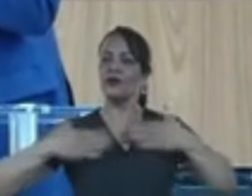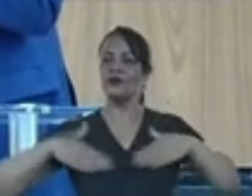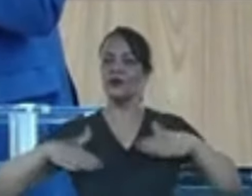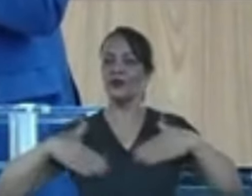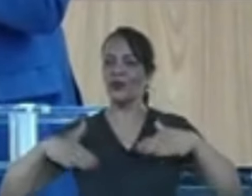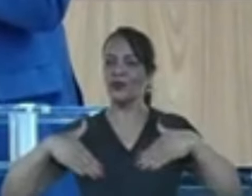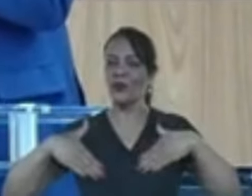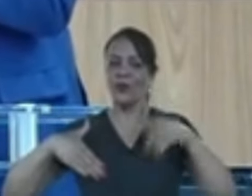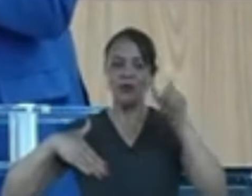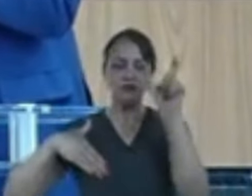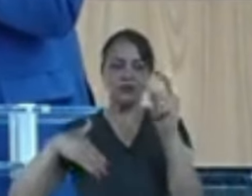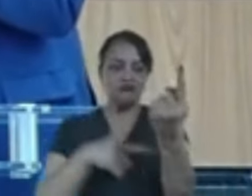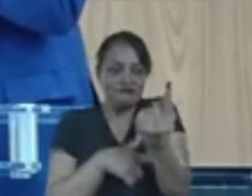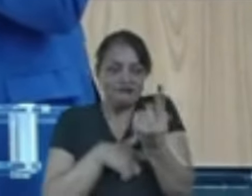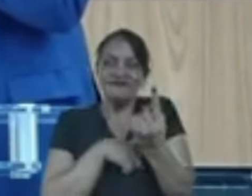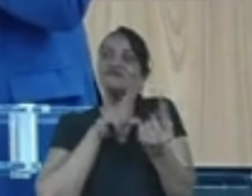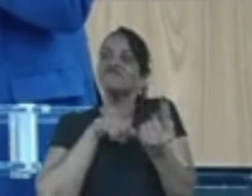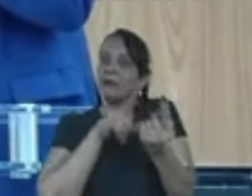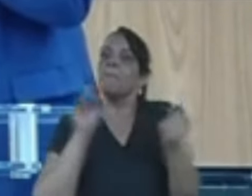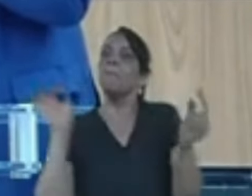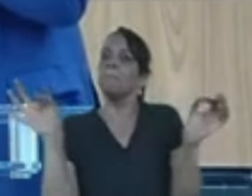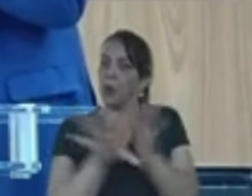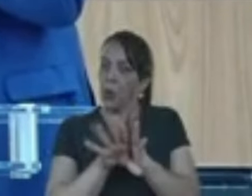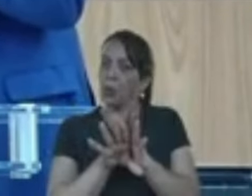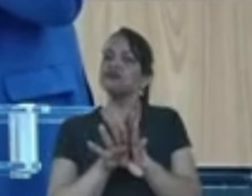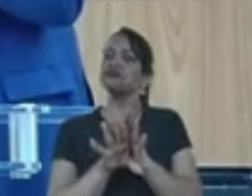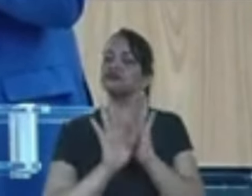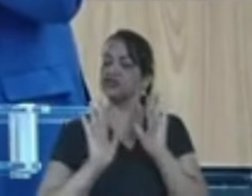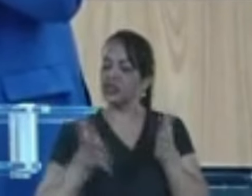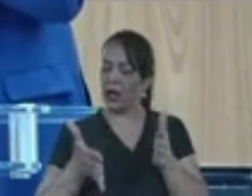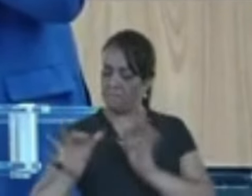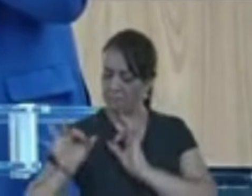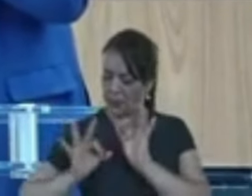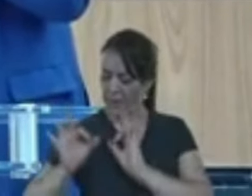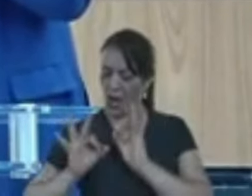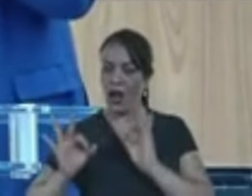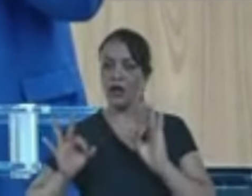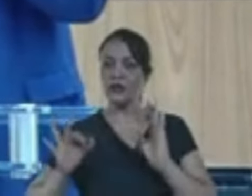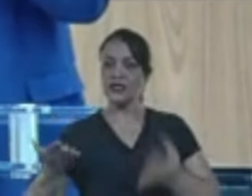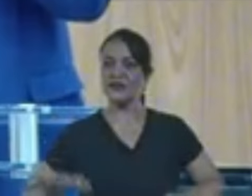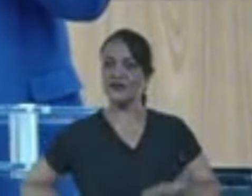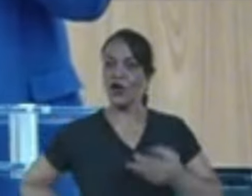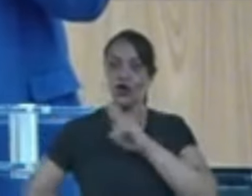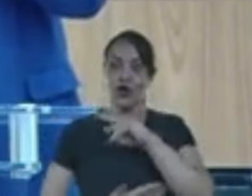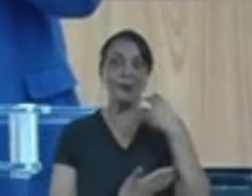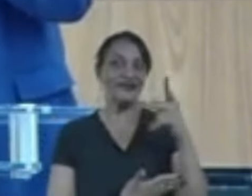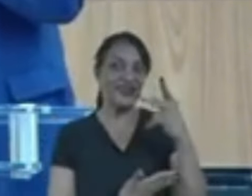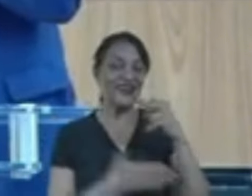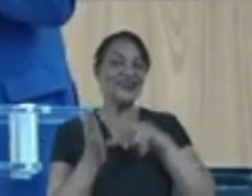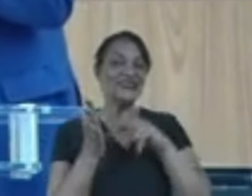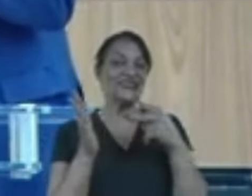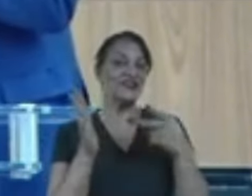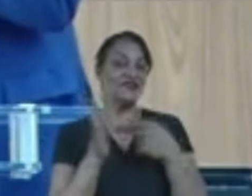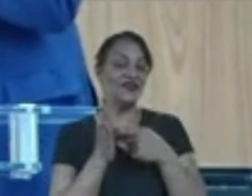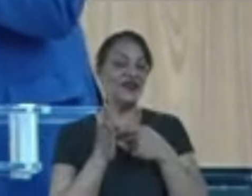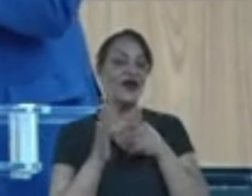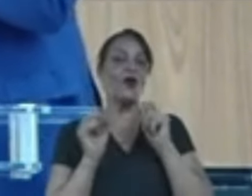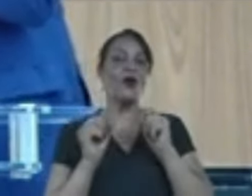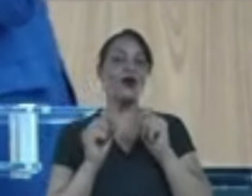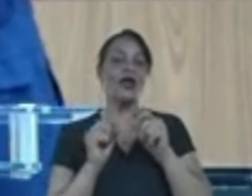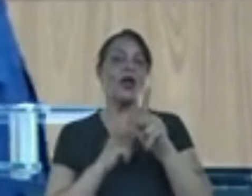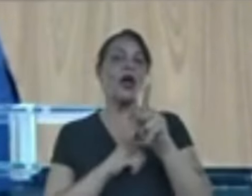um sujeito que estava pronto para servir. O nome dele, Jonas, que significa pombo ou pomba, já simbolizava a